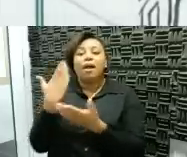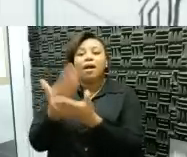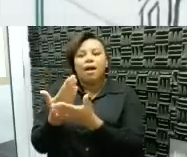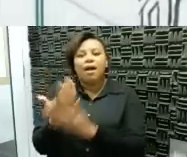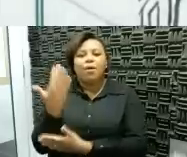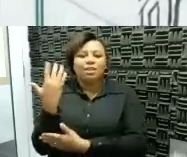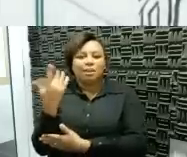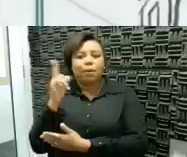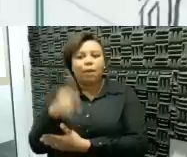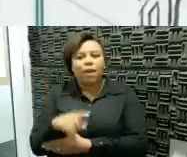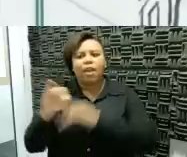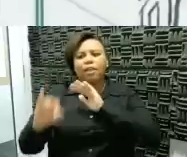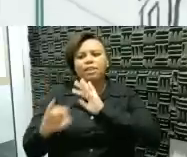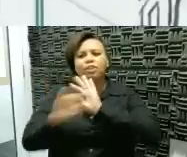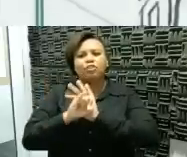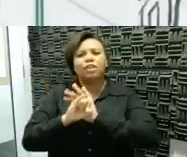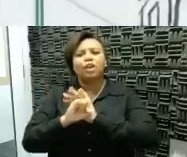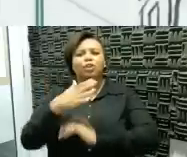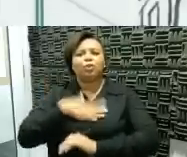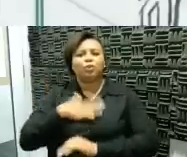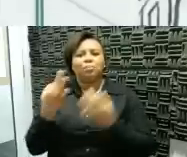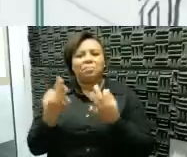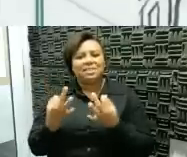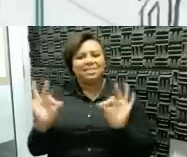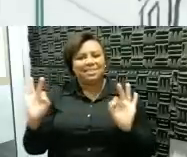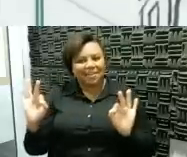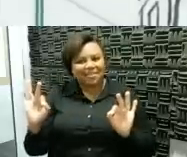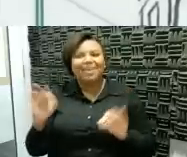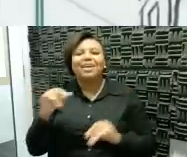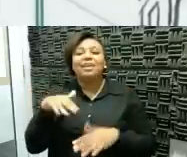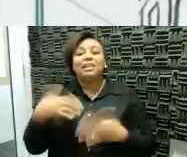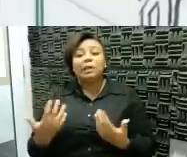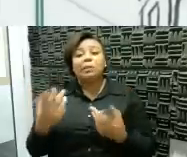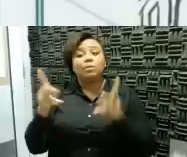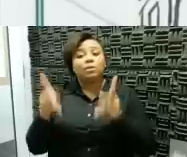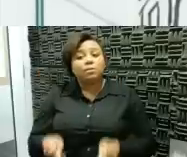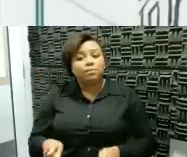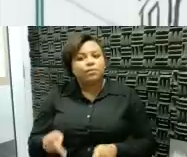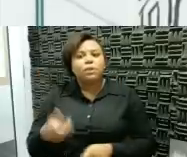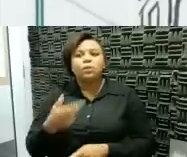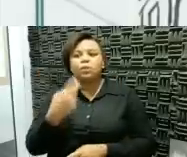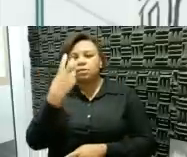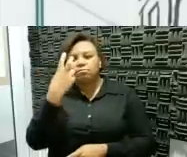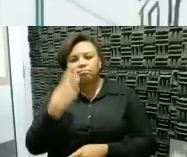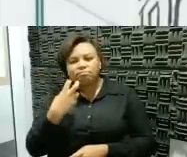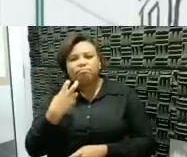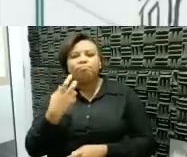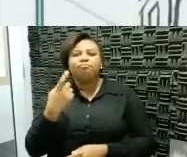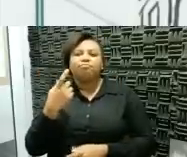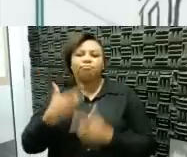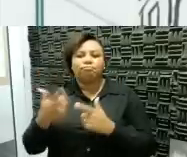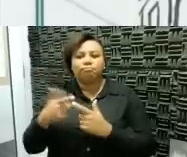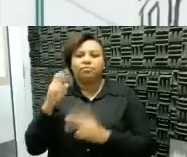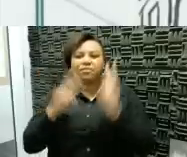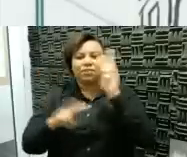do me salva então ã pras pessoas que que que não que não enxergam muitas vezes a gente creve